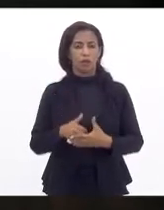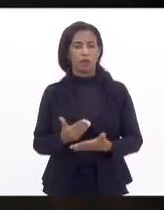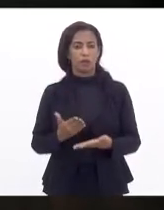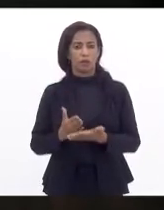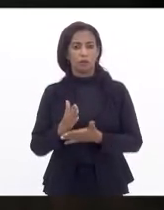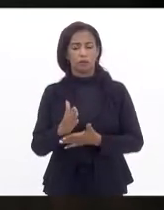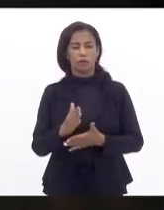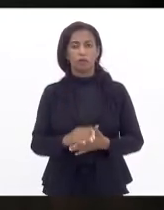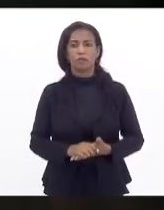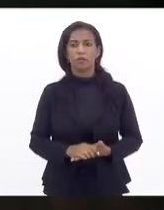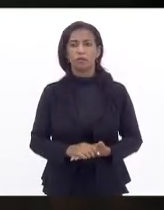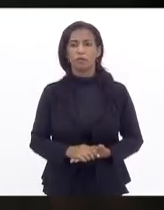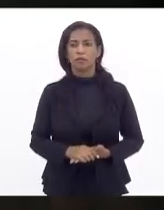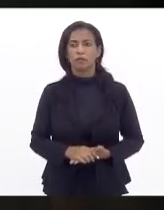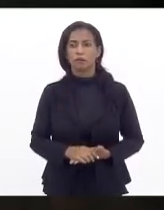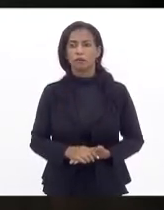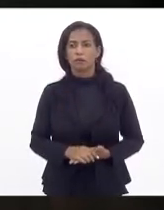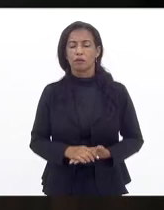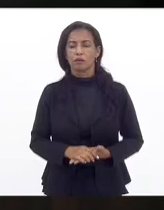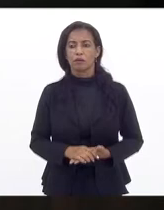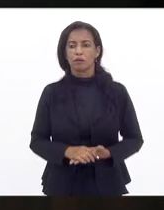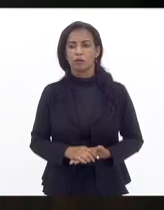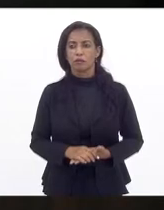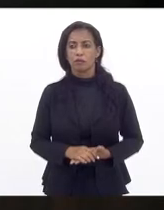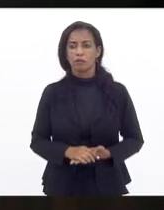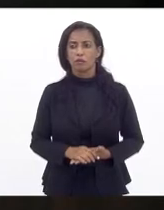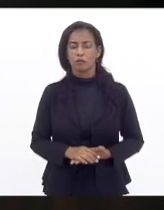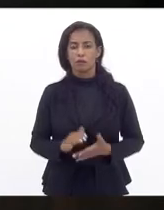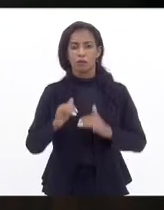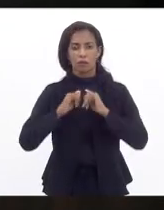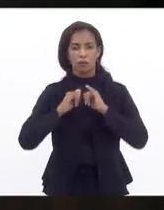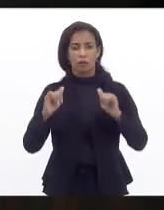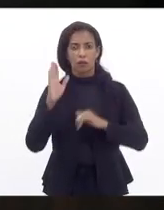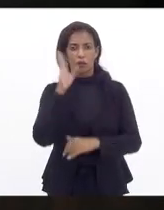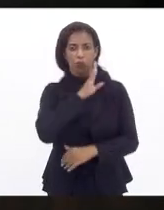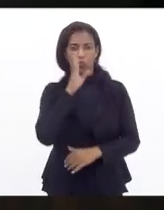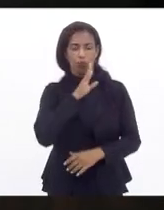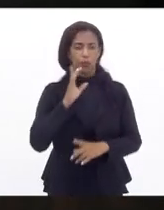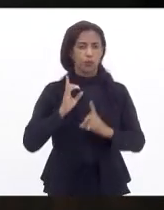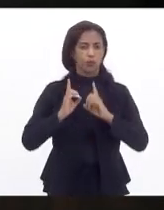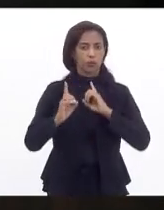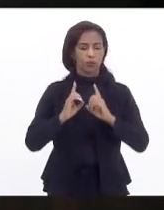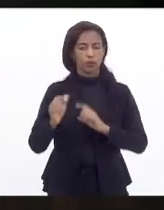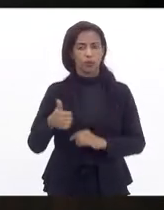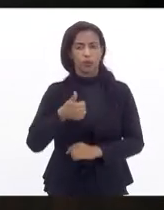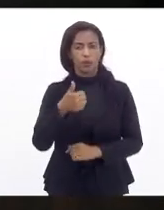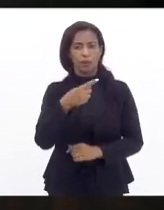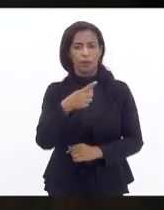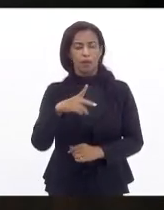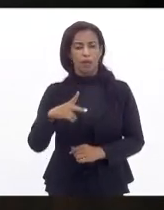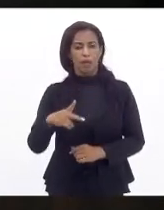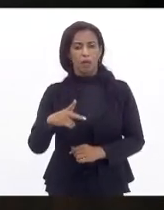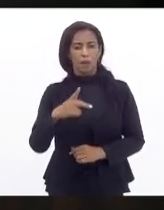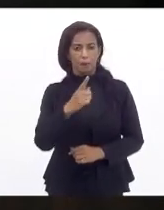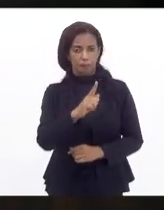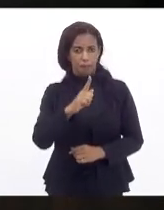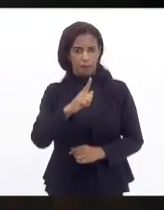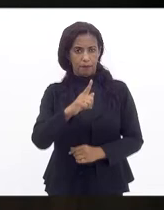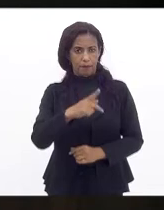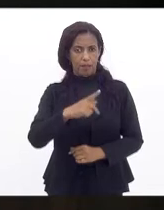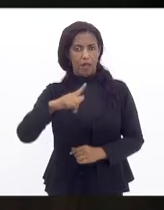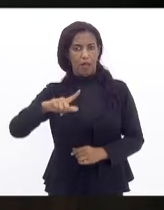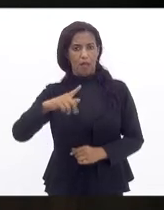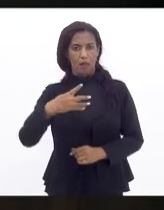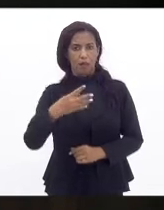aprovam permaneçam como estão aprovados. Vai a autógrafo. Anuncio, regime de urgência, discussão única, projeto de lei 4573 de 21, de